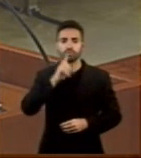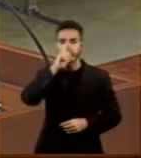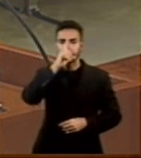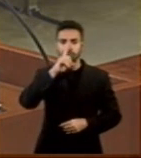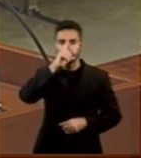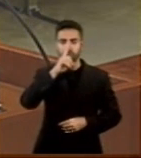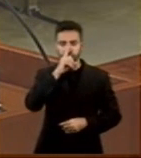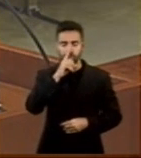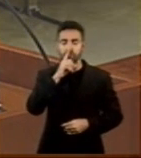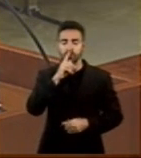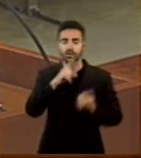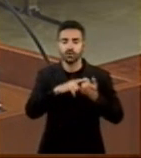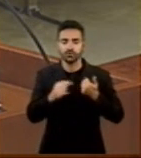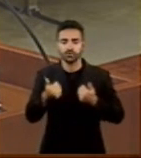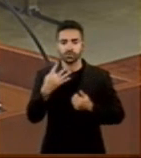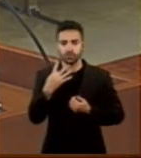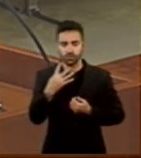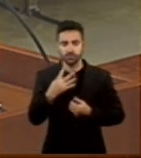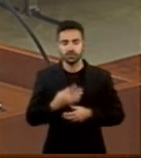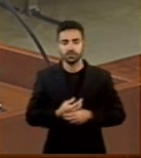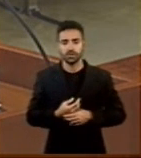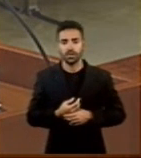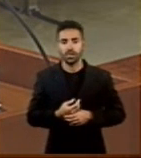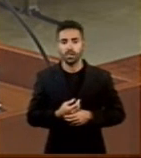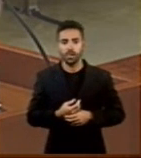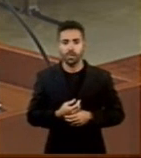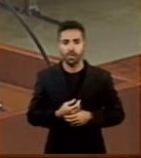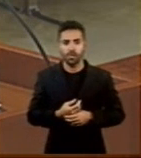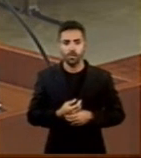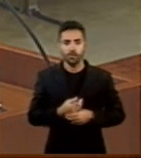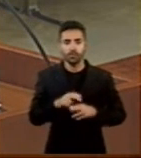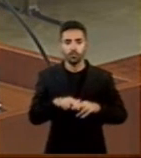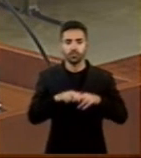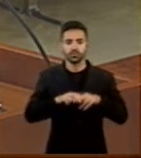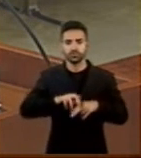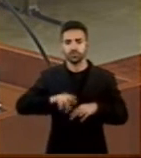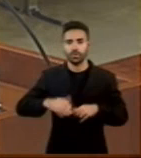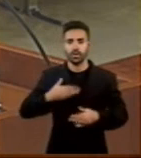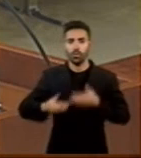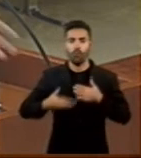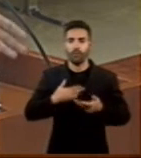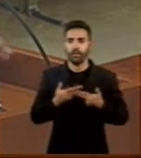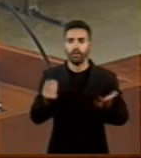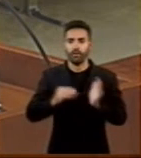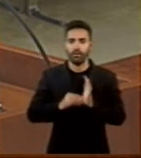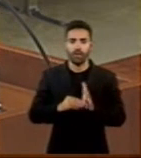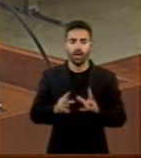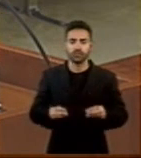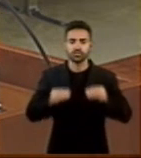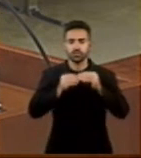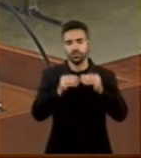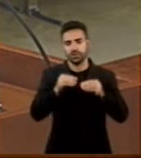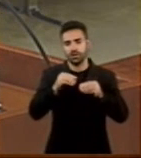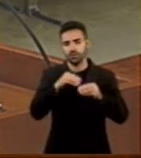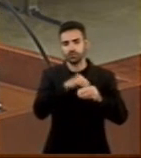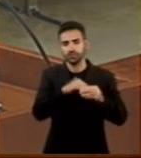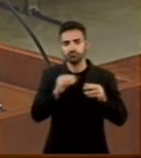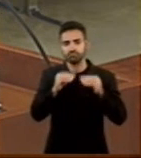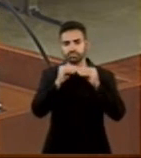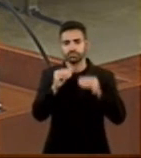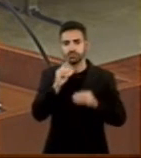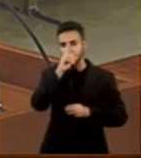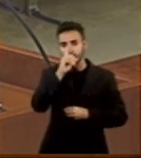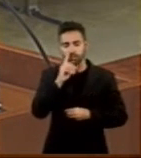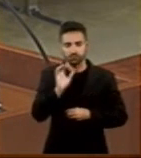14, segundo o tema da repercussão geral. Portanto, não estamos falando de qualquer adicional de risco. Por que eu digo isso, Excelência? Porque, em